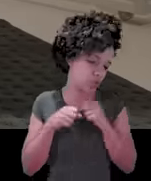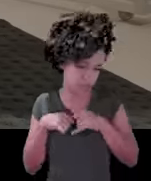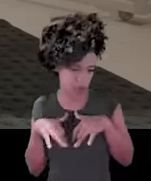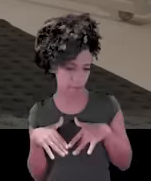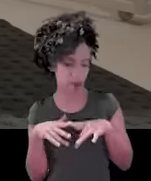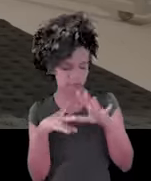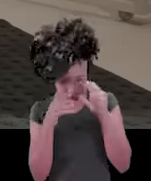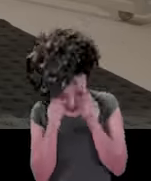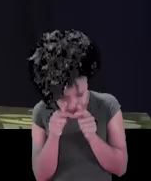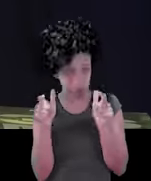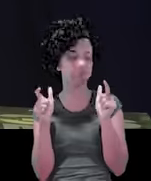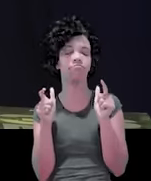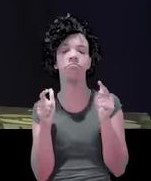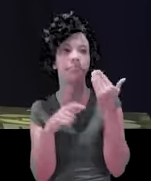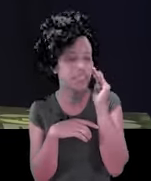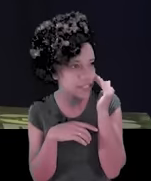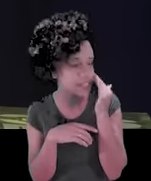canais para tu fazer sinapse